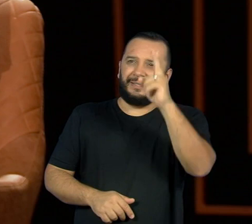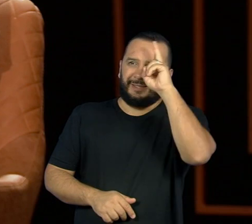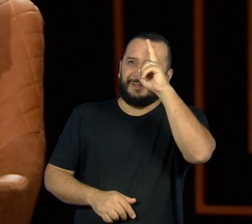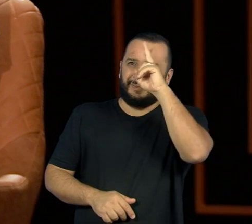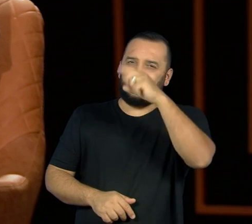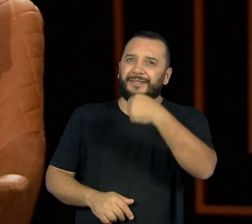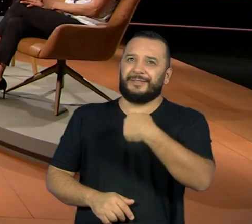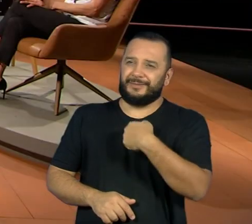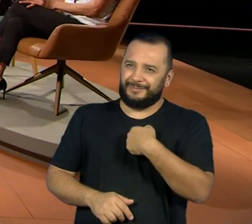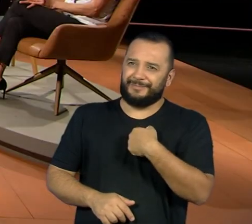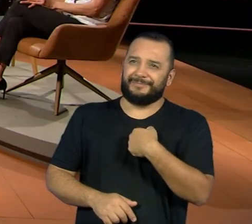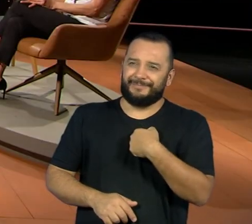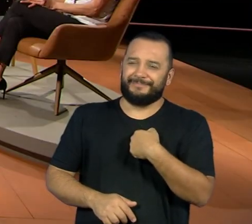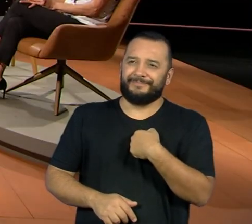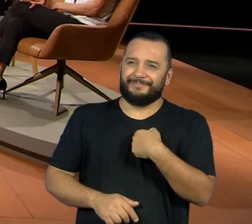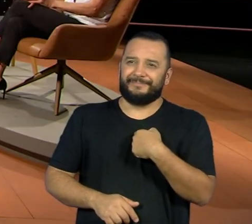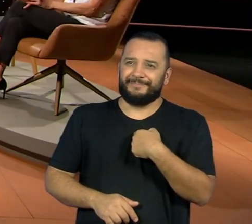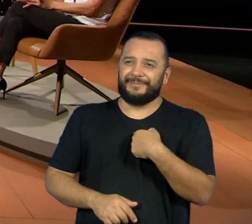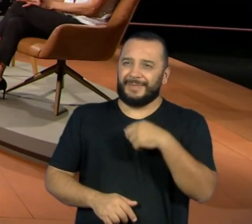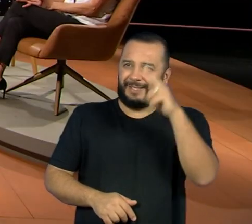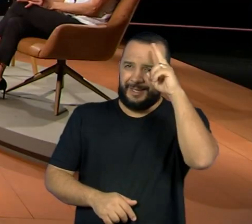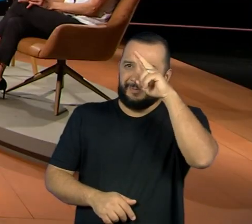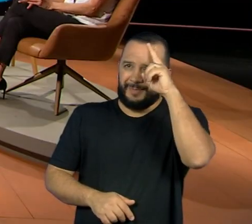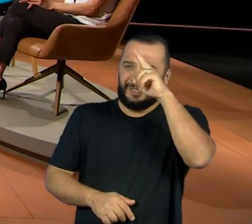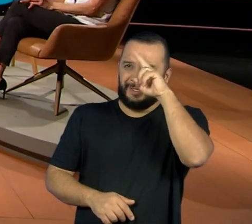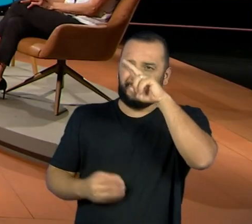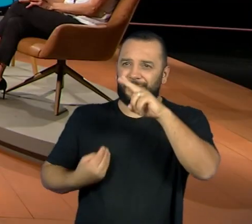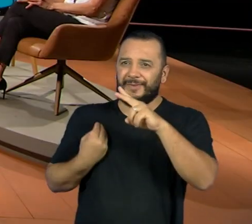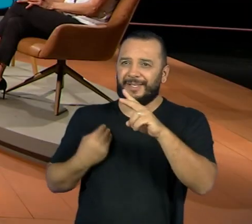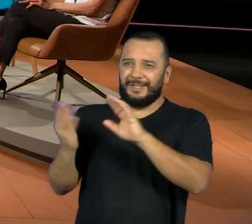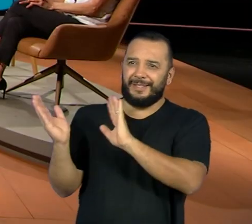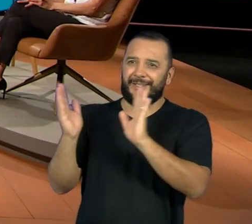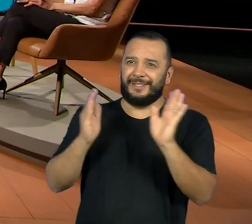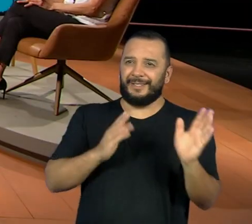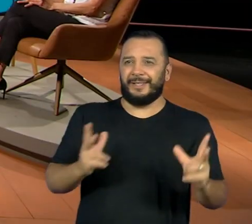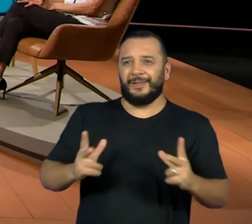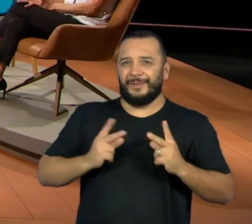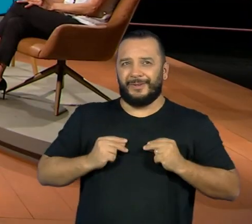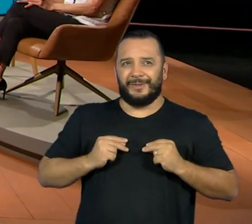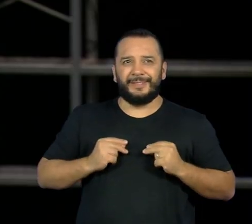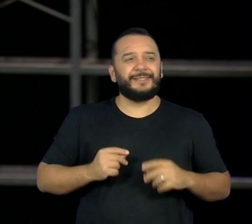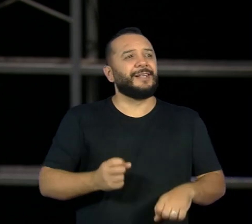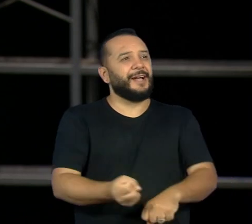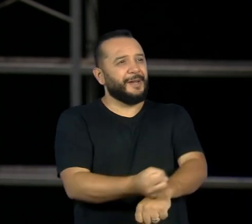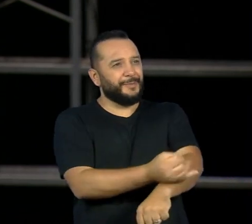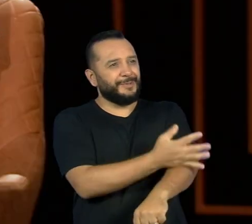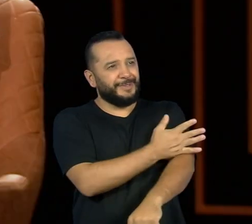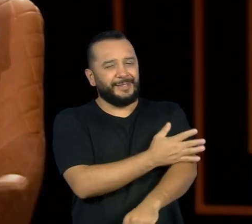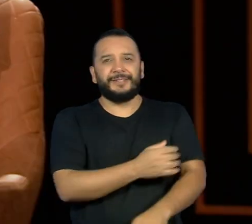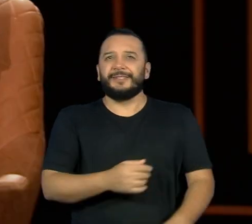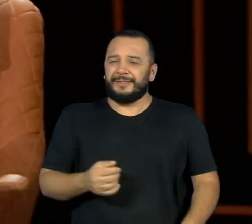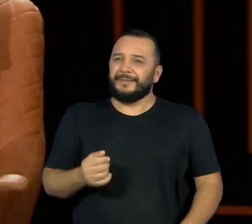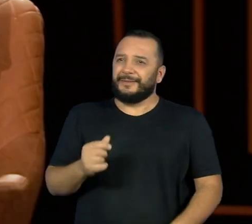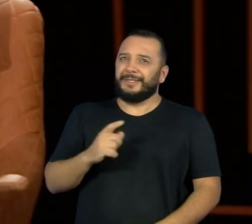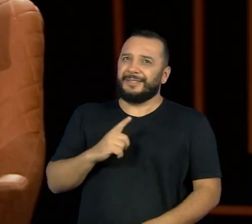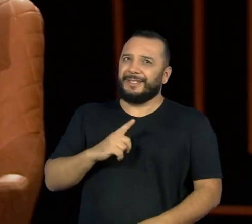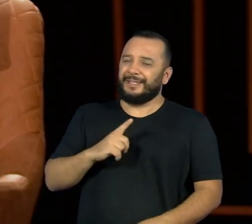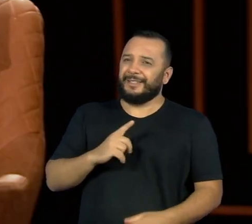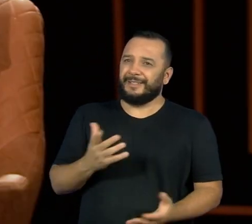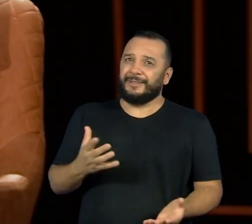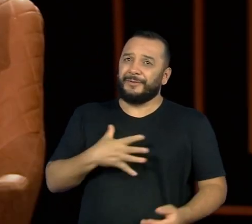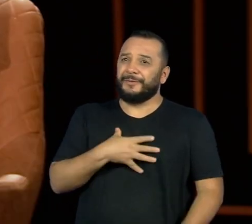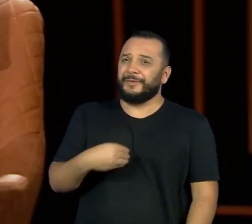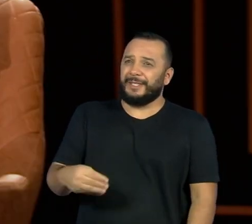que vocês estão me oferecendo, porque, nossa... É de emocionar, né? Nossa, e foram 3 anos, nossos filhos